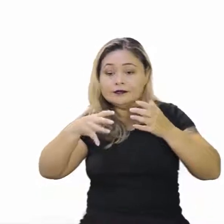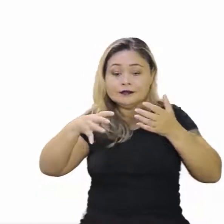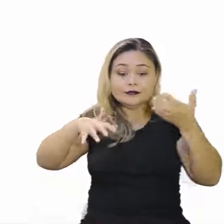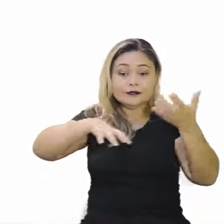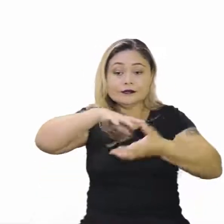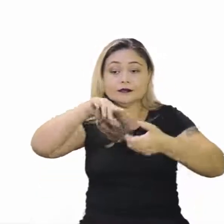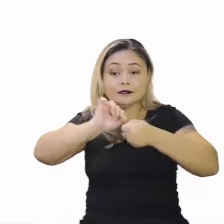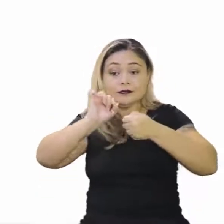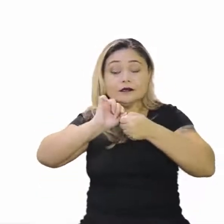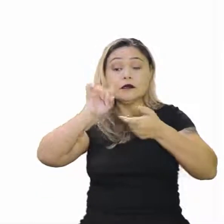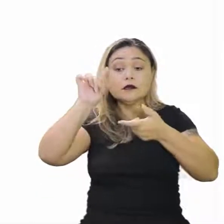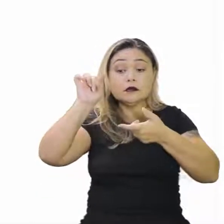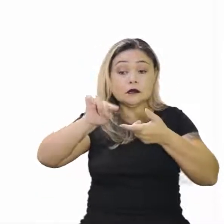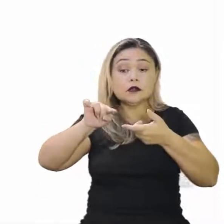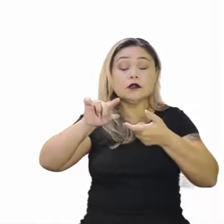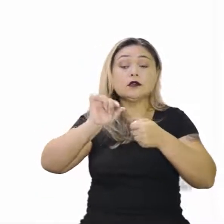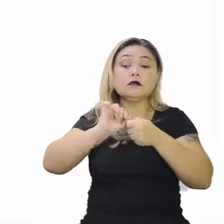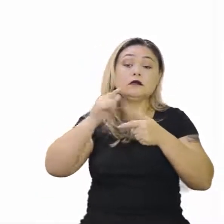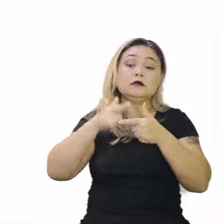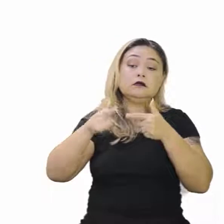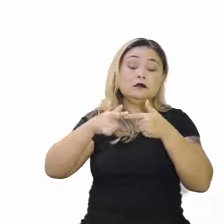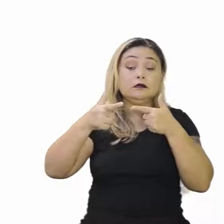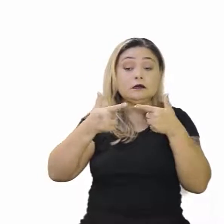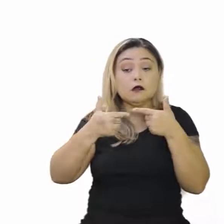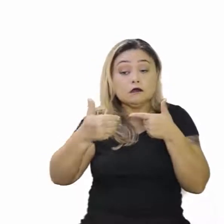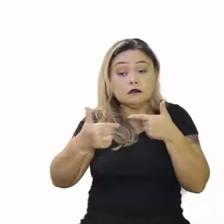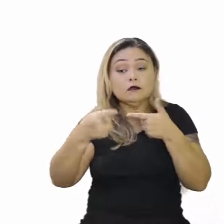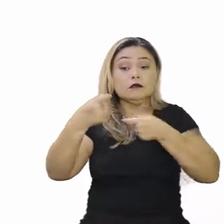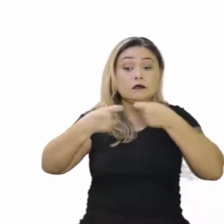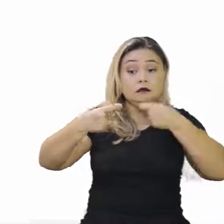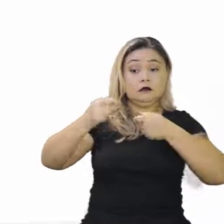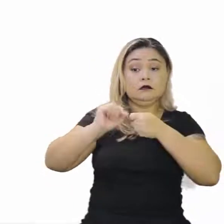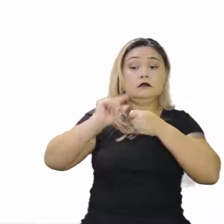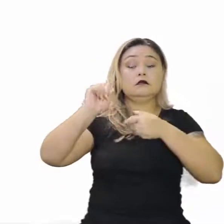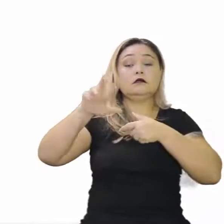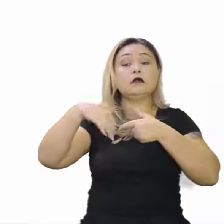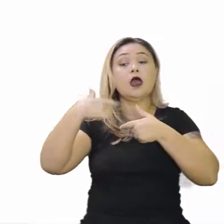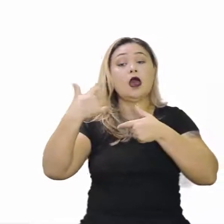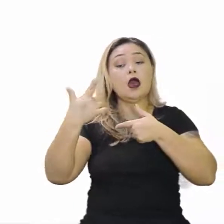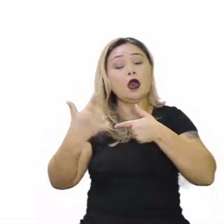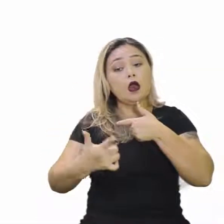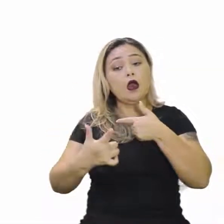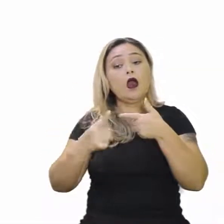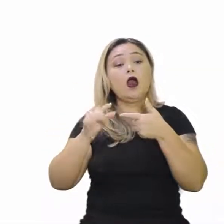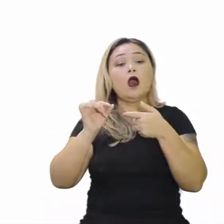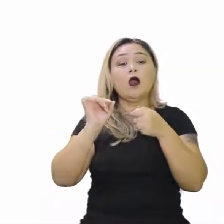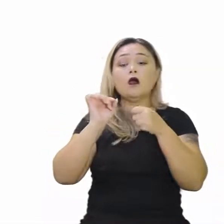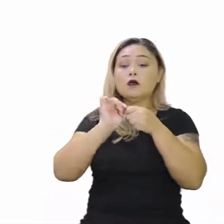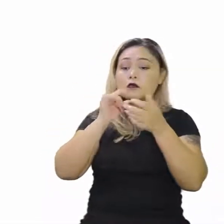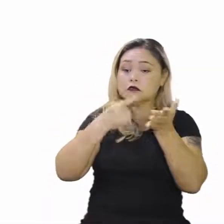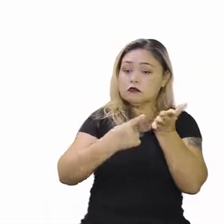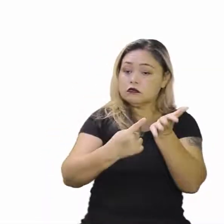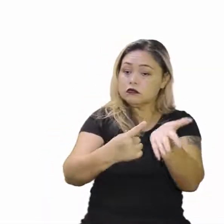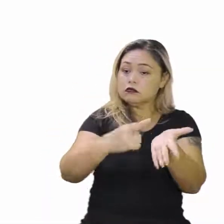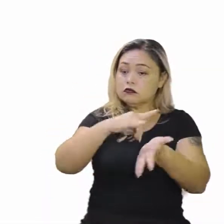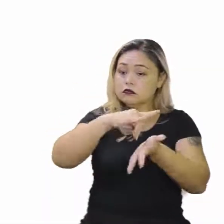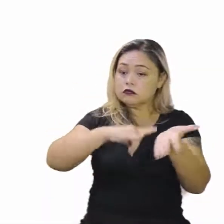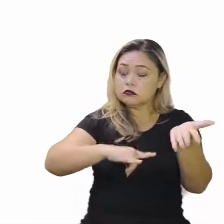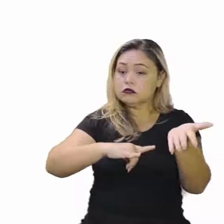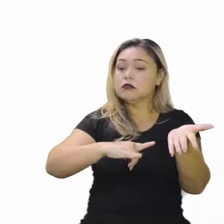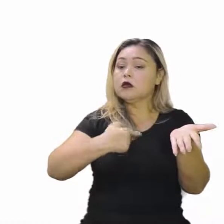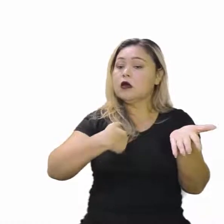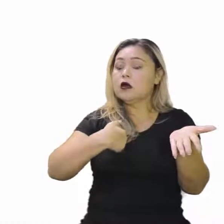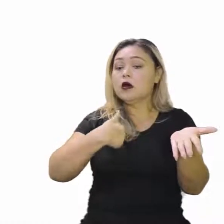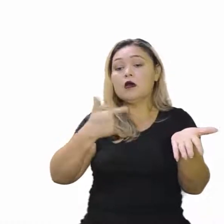Brasil e Bolívia. Mas, foi feito esse tratado justamente para que não houvesse nenhum